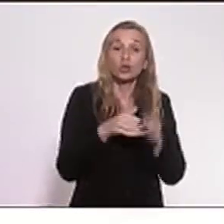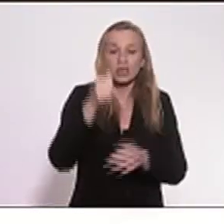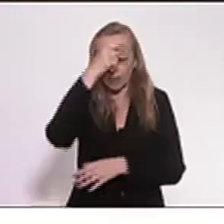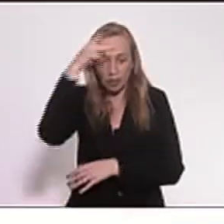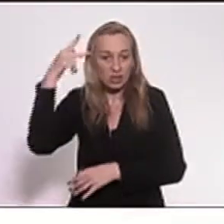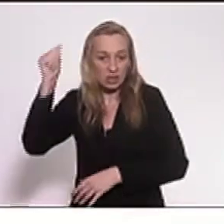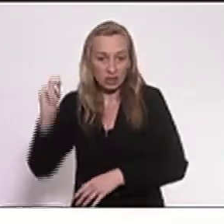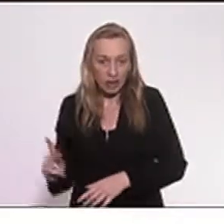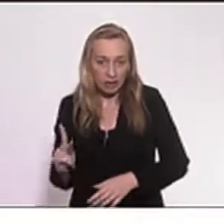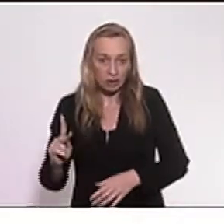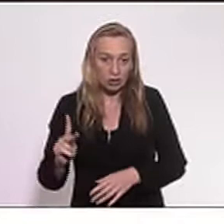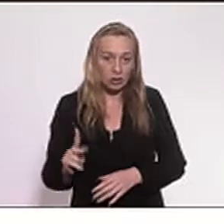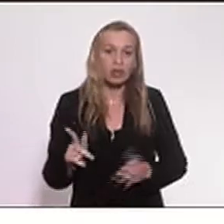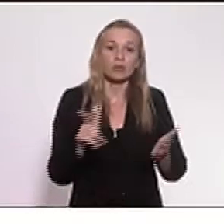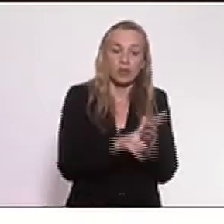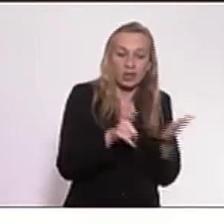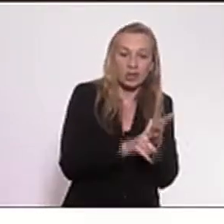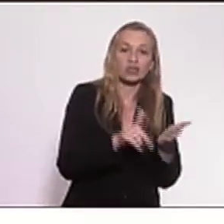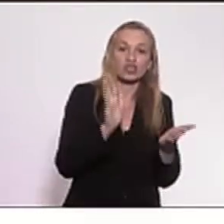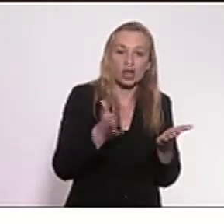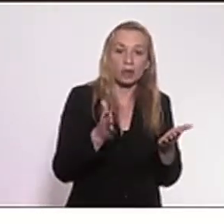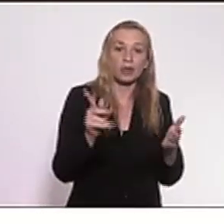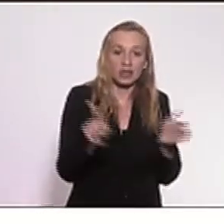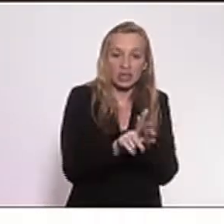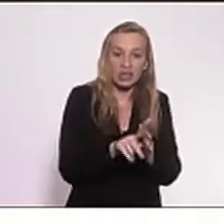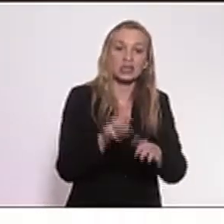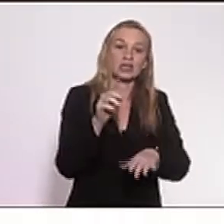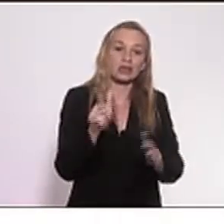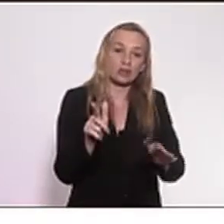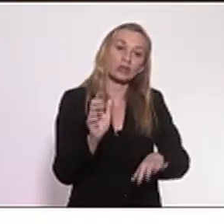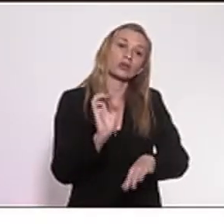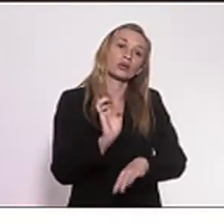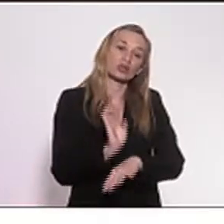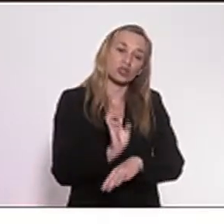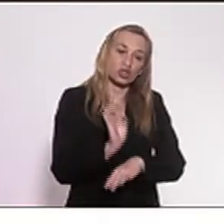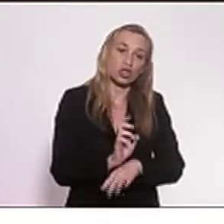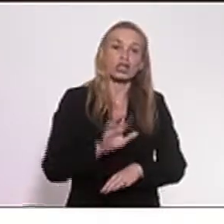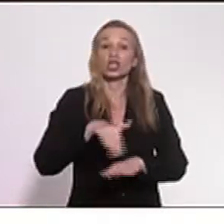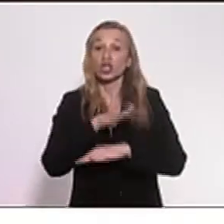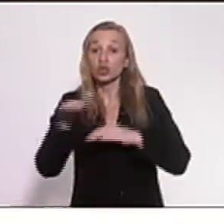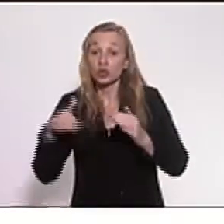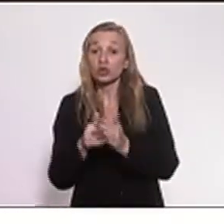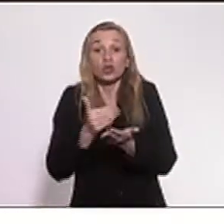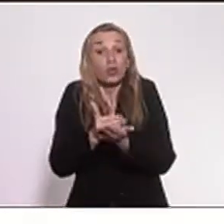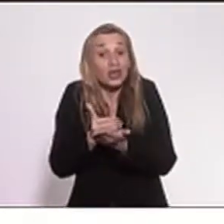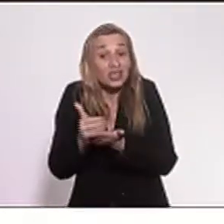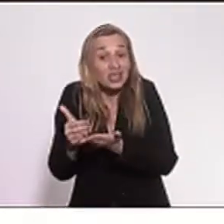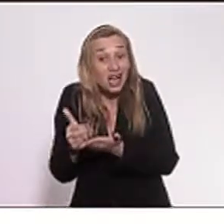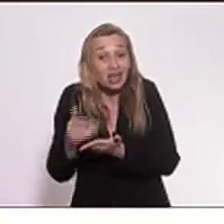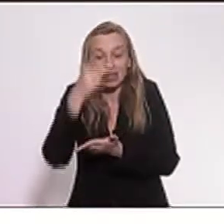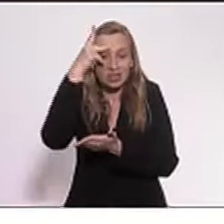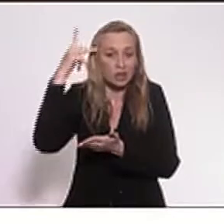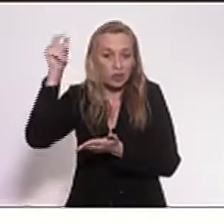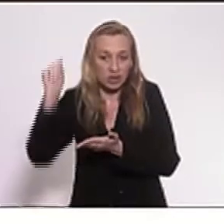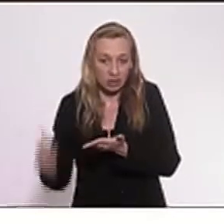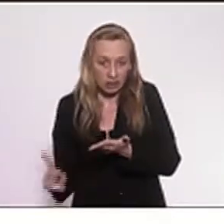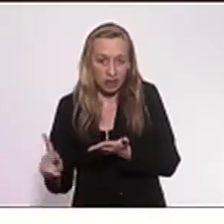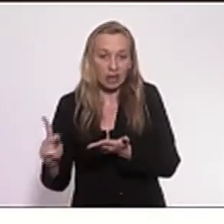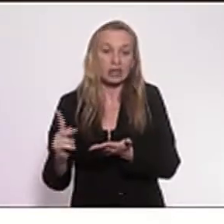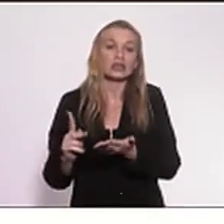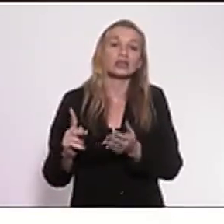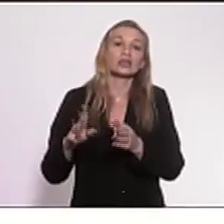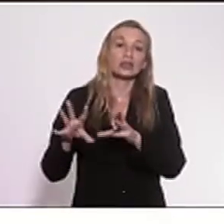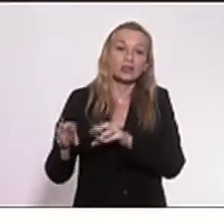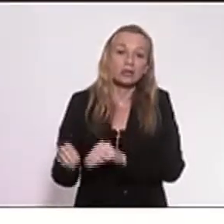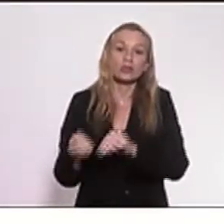aposentados que já faziam parte da folha do Estado e todos os aposentados que passaram a se aposentar a partir de então,